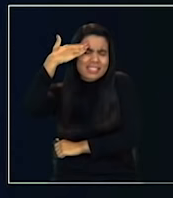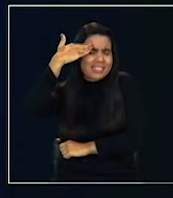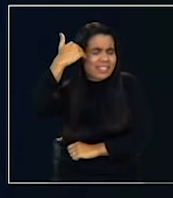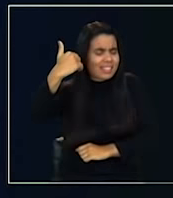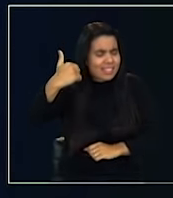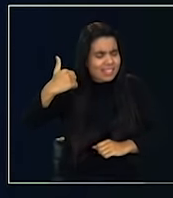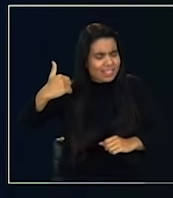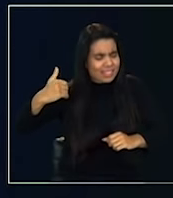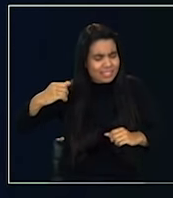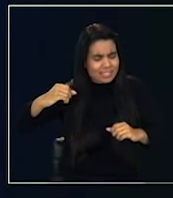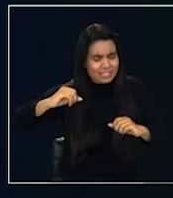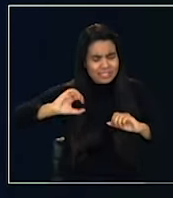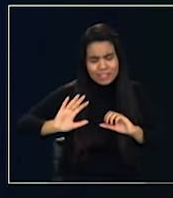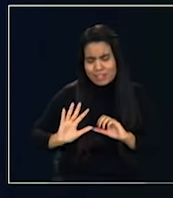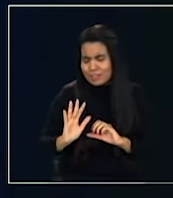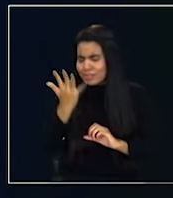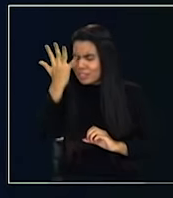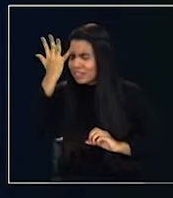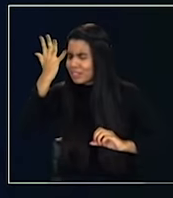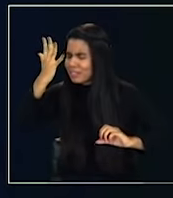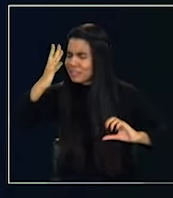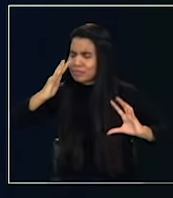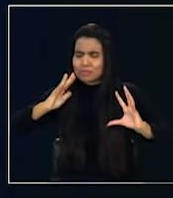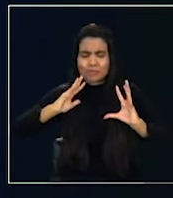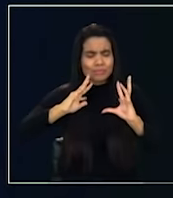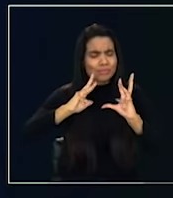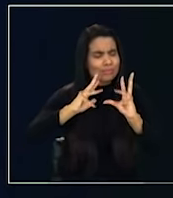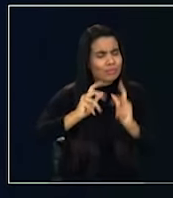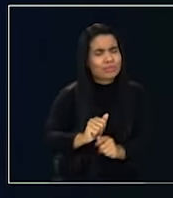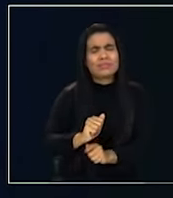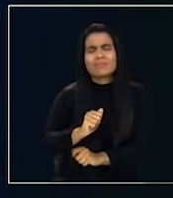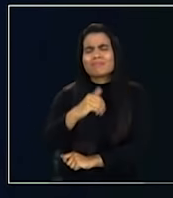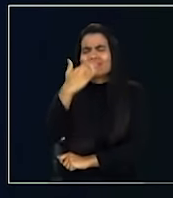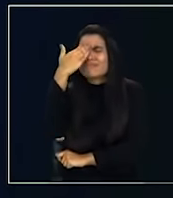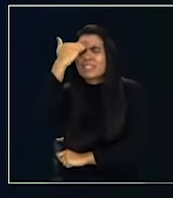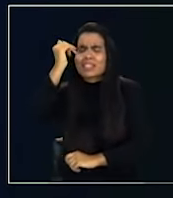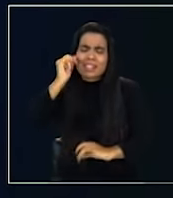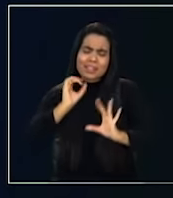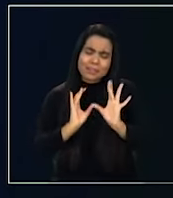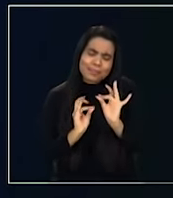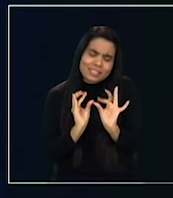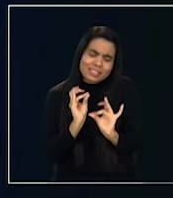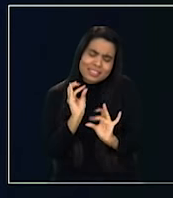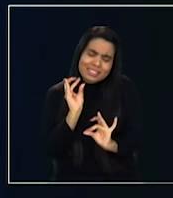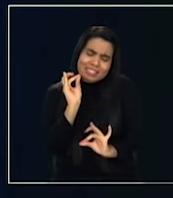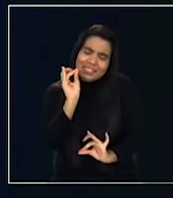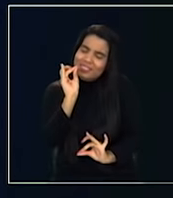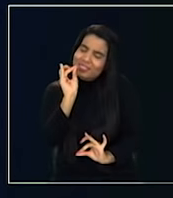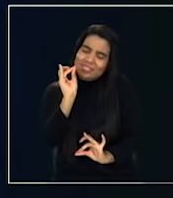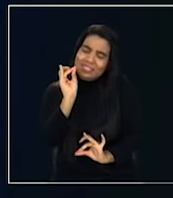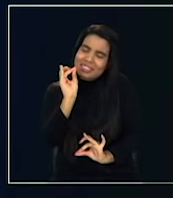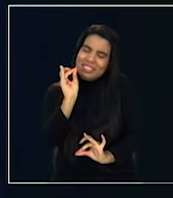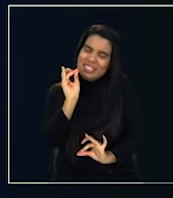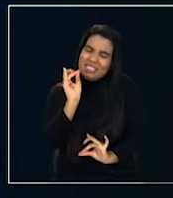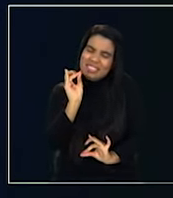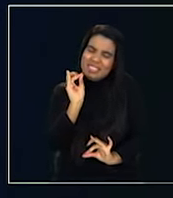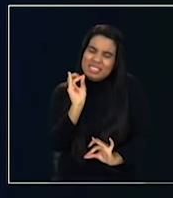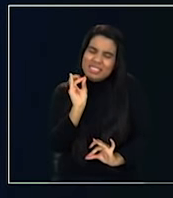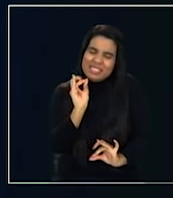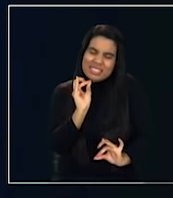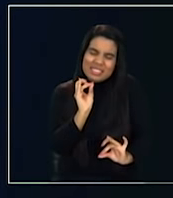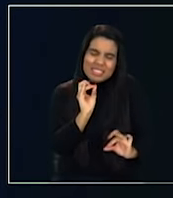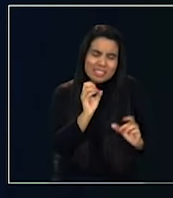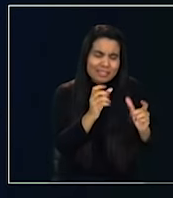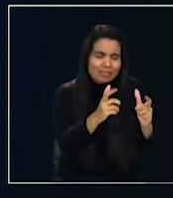que cai. E é levada ao vento. Não existe onde ele não esteja.